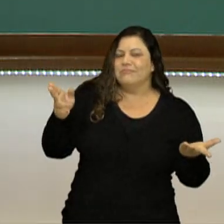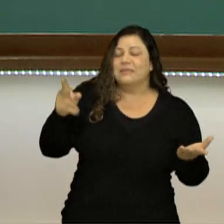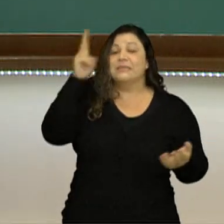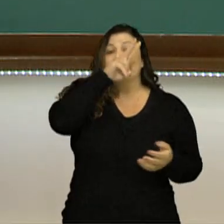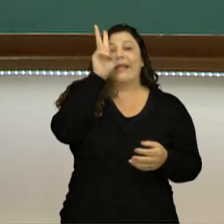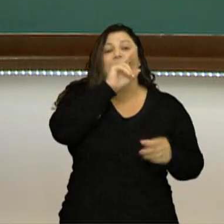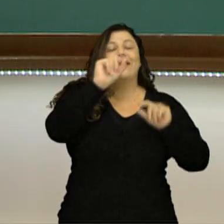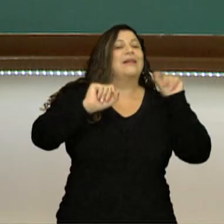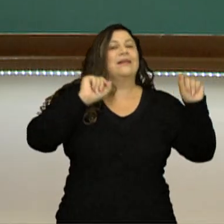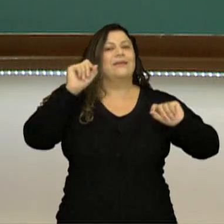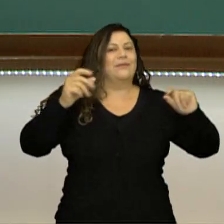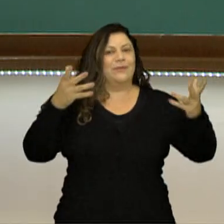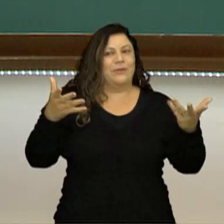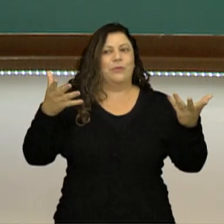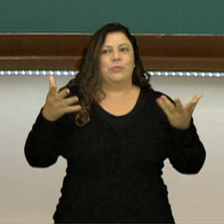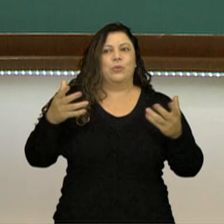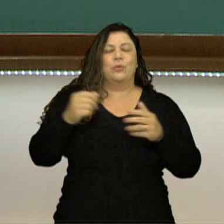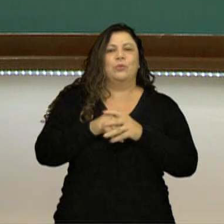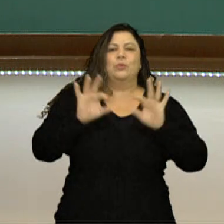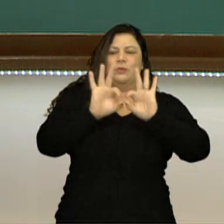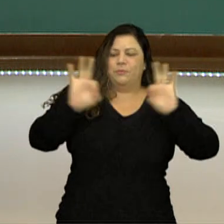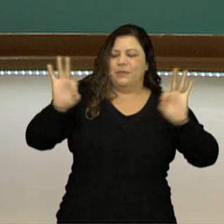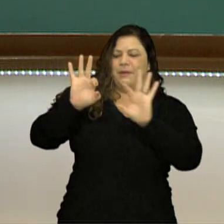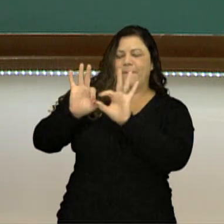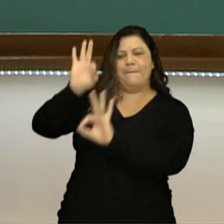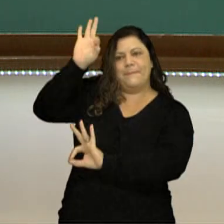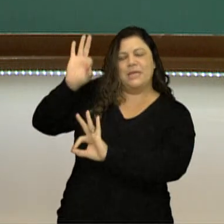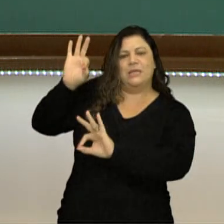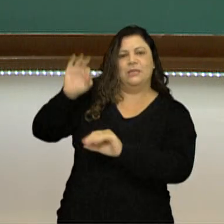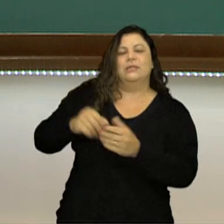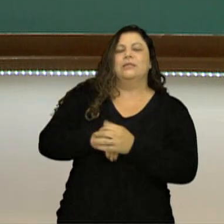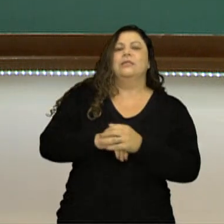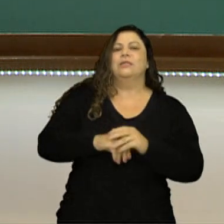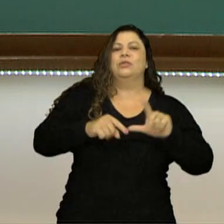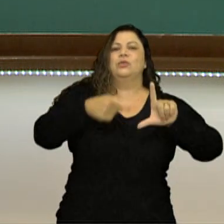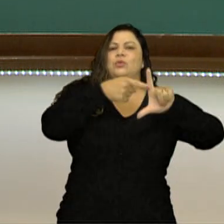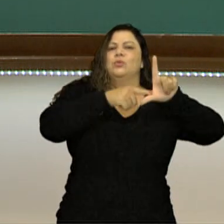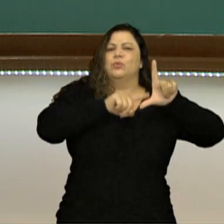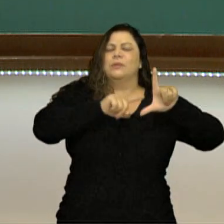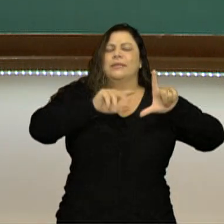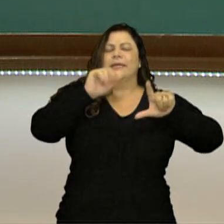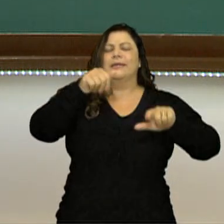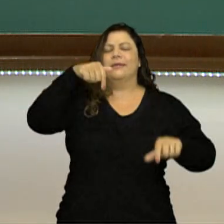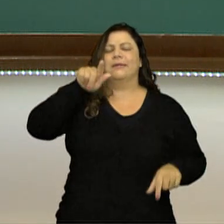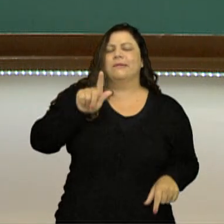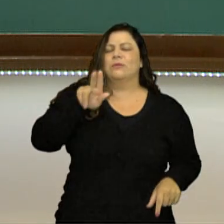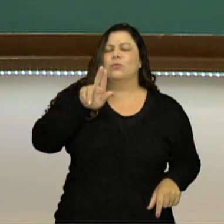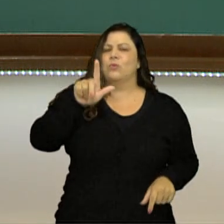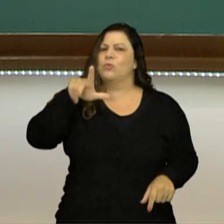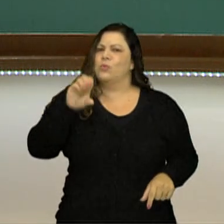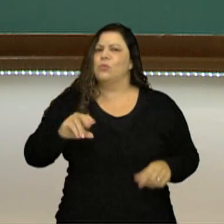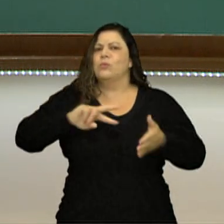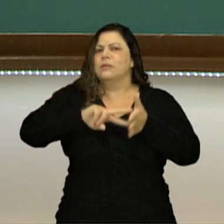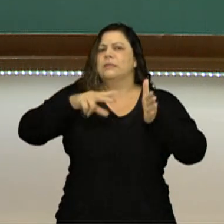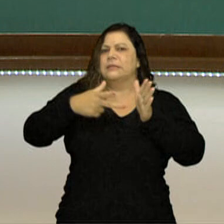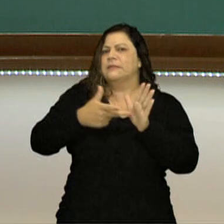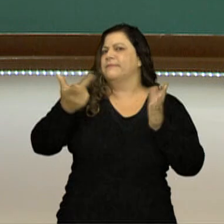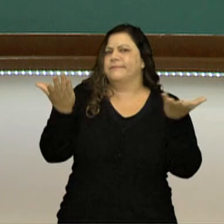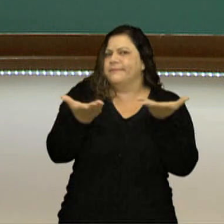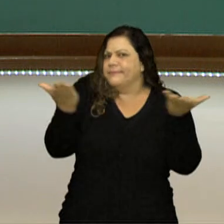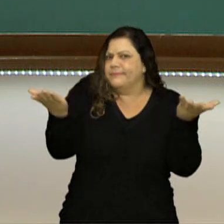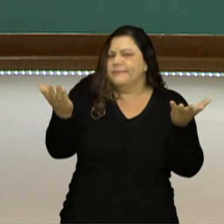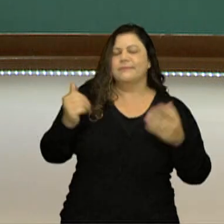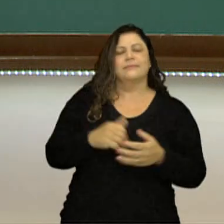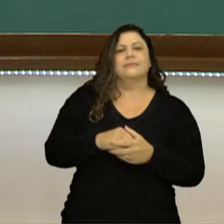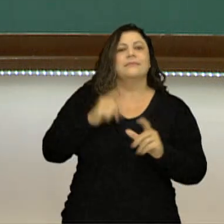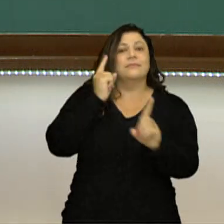que a gente usa para medir os ângulos, beleza, você está certo. Mas e daí? O que significa grau de um monômio? Vamos